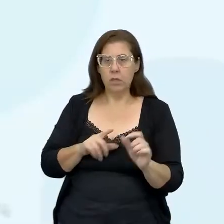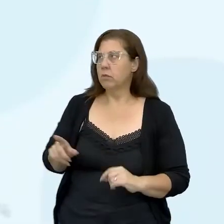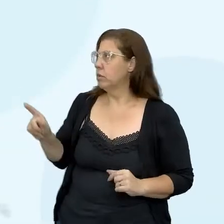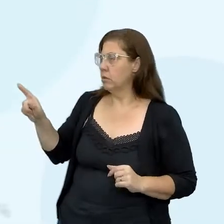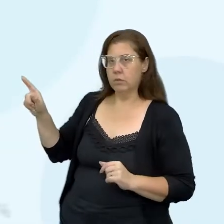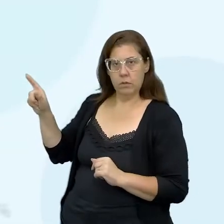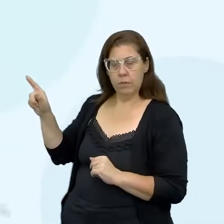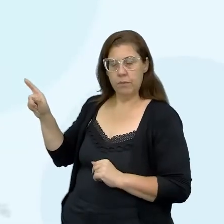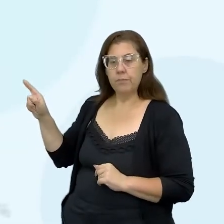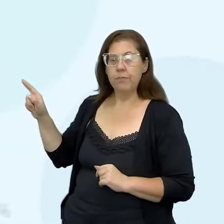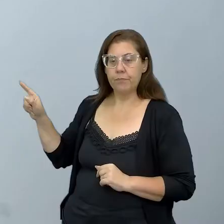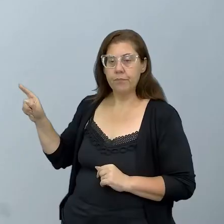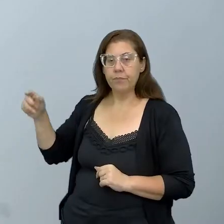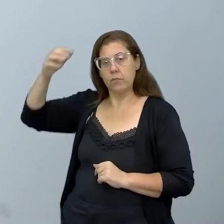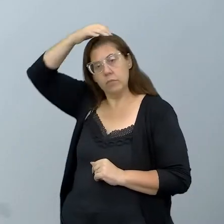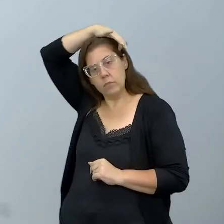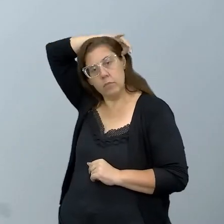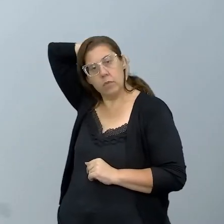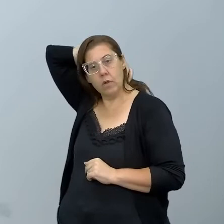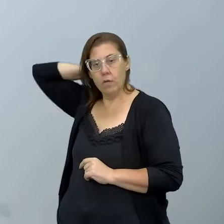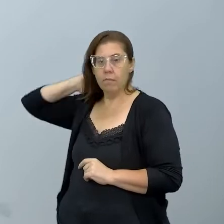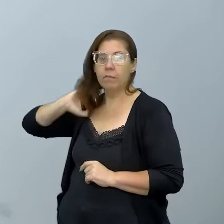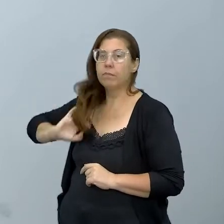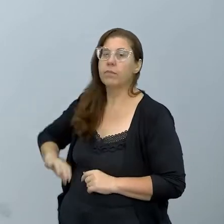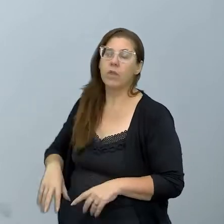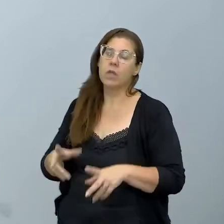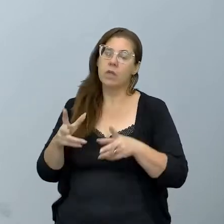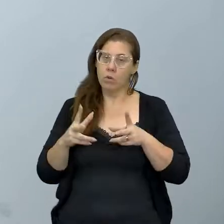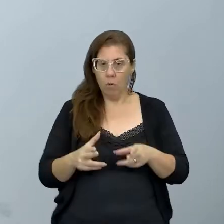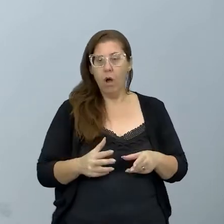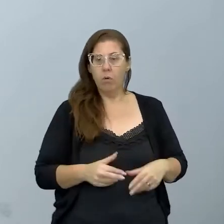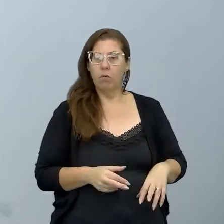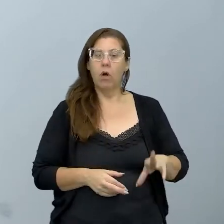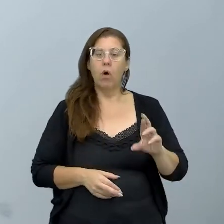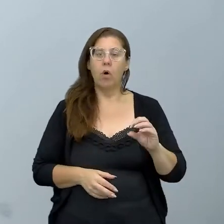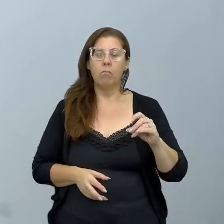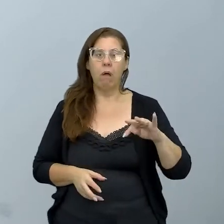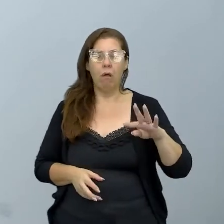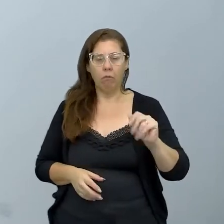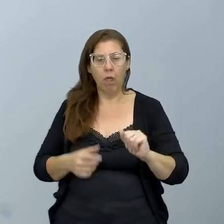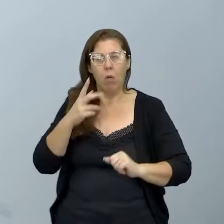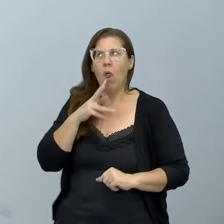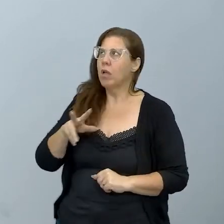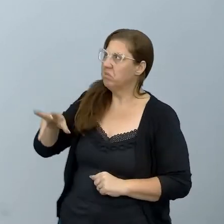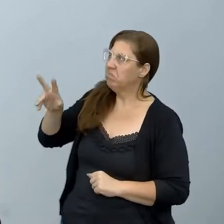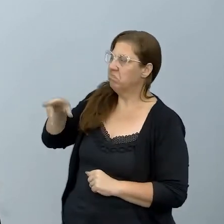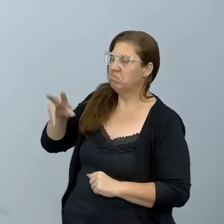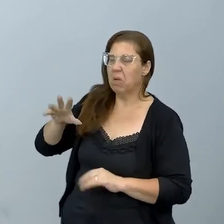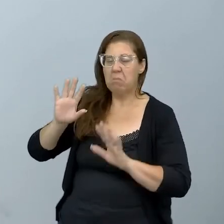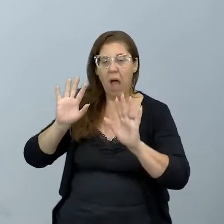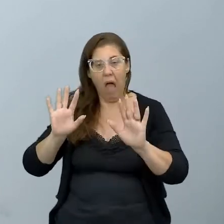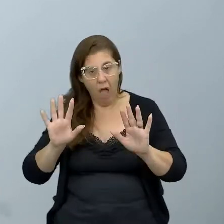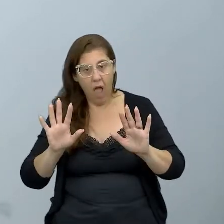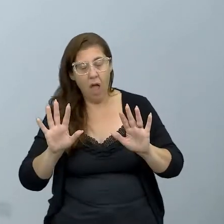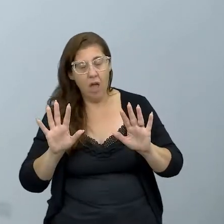É, vou falar pra você, tô no mesmo patamar da Roberta aí na questão de leitura. Eu leio assim, mas eu lia mais essa questão